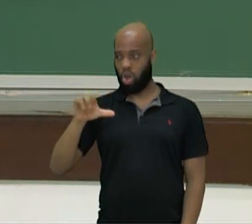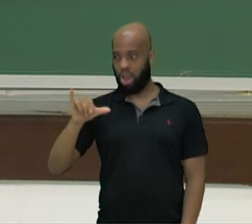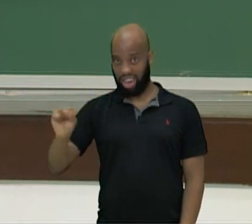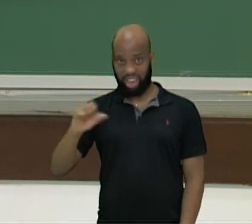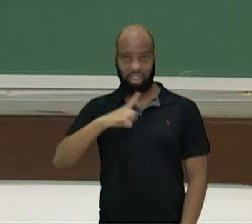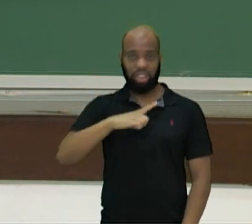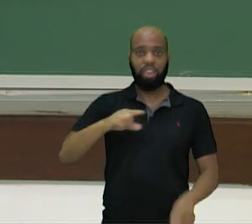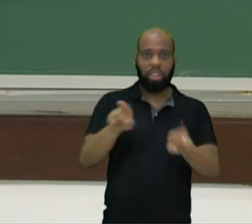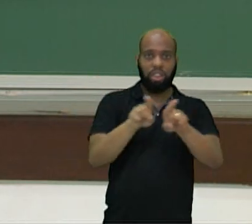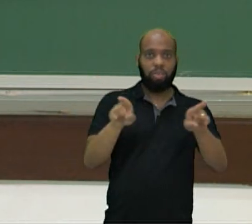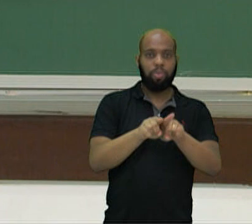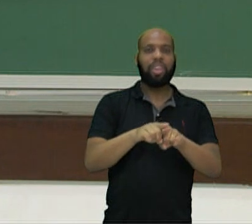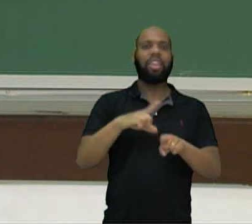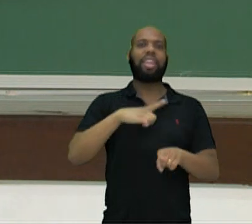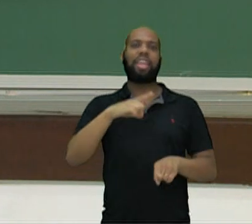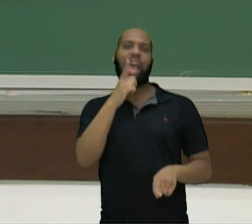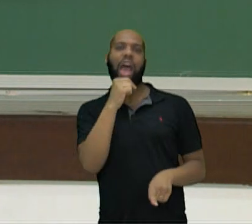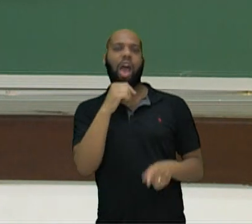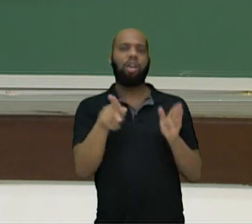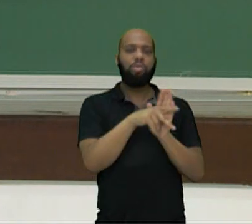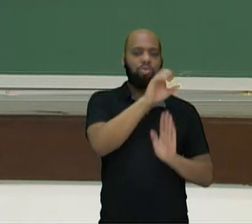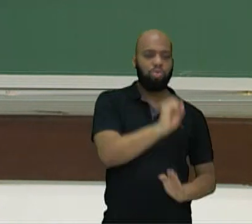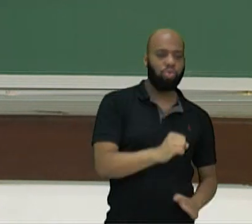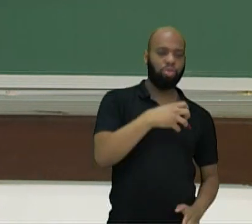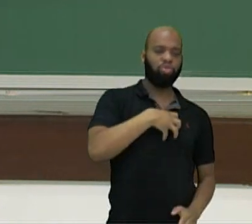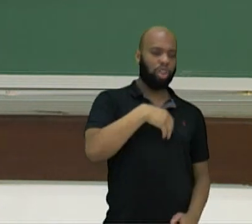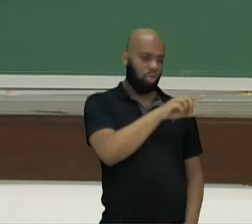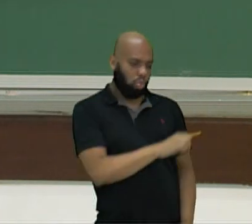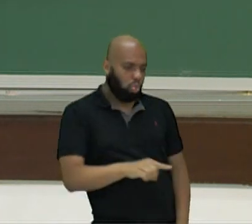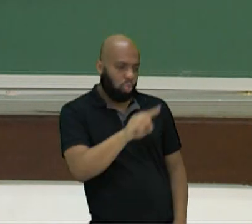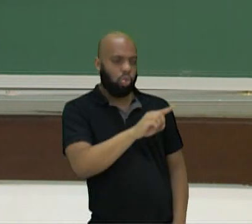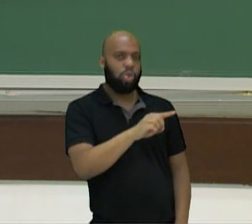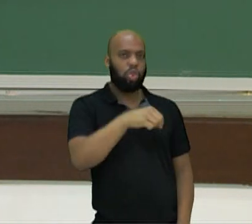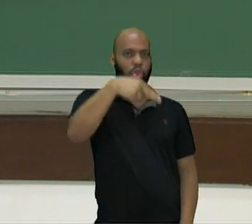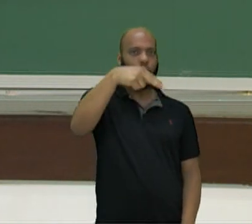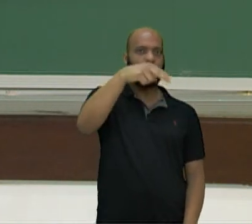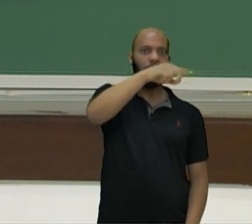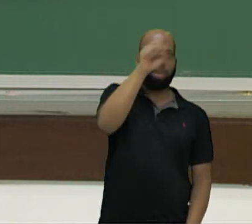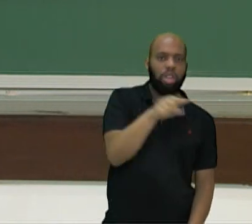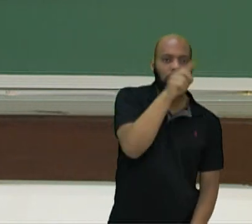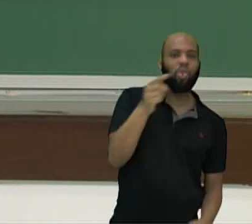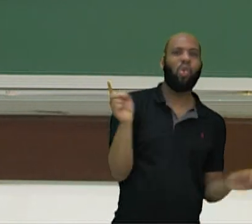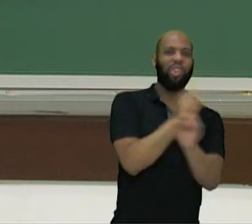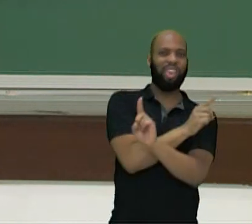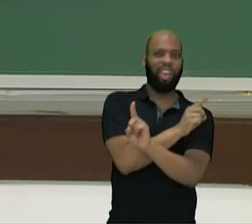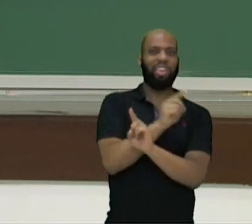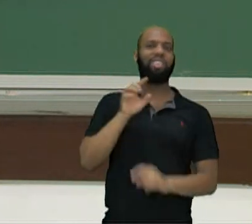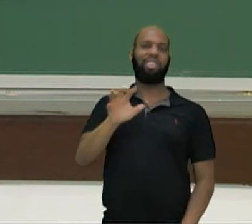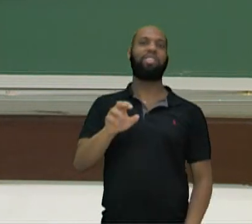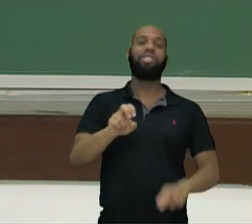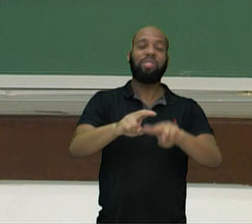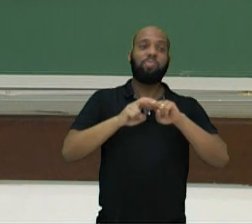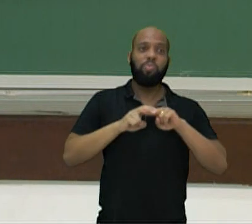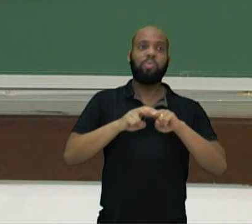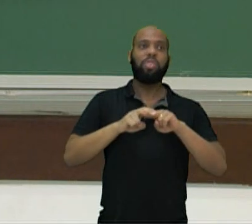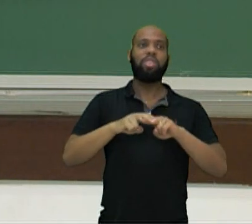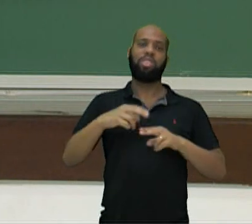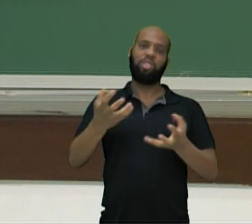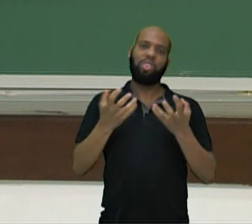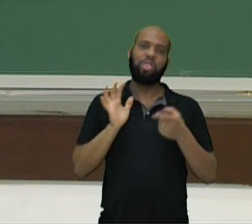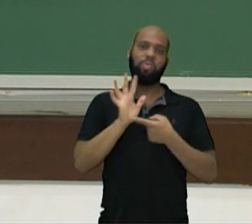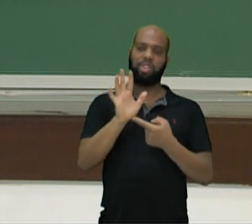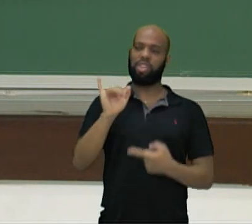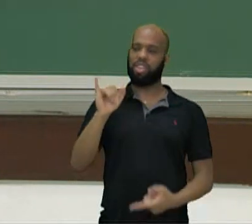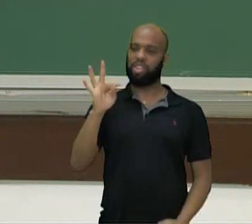a água gira de um lado, a parte norte gira para o outro lado. É isso aí, tá bom? E por isso que eu quis citar a ITCZ